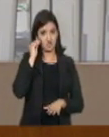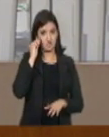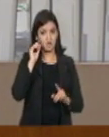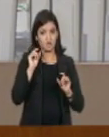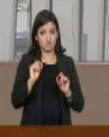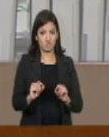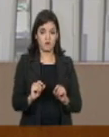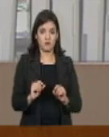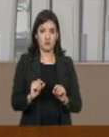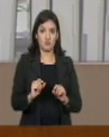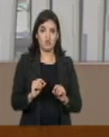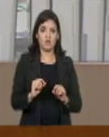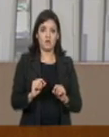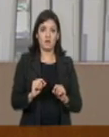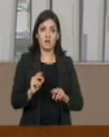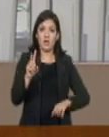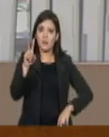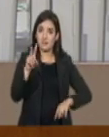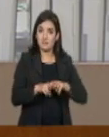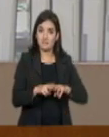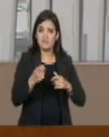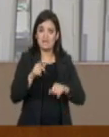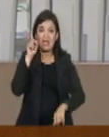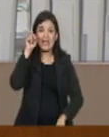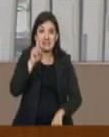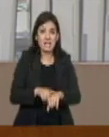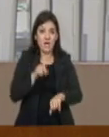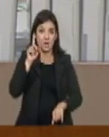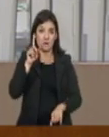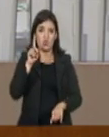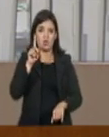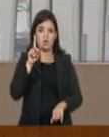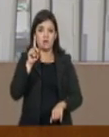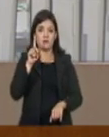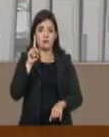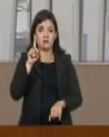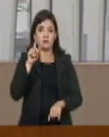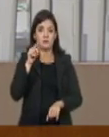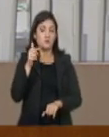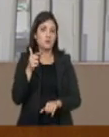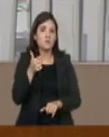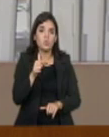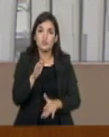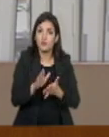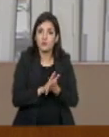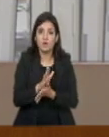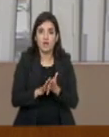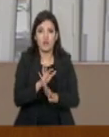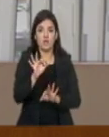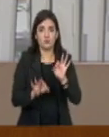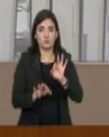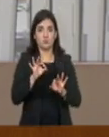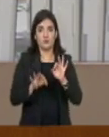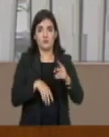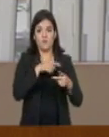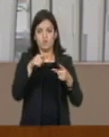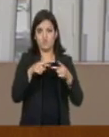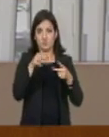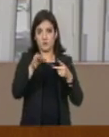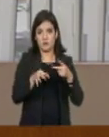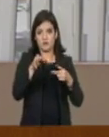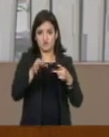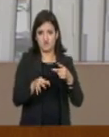execução deve ser imediata, sem sequer o julgamento em segunda instância de eventual